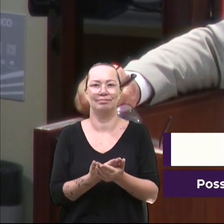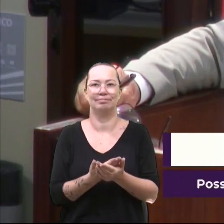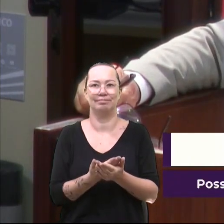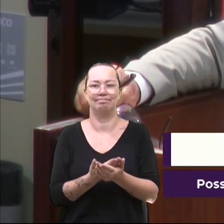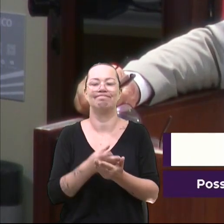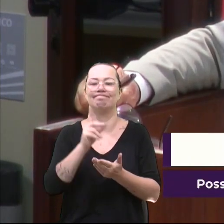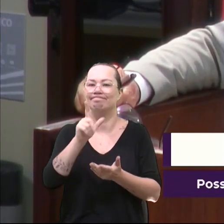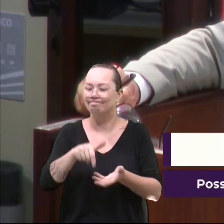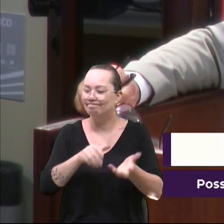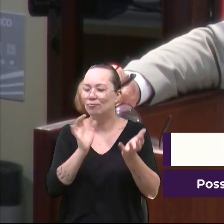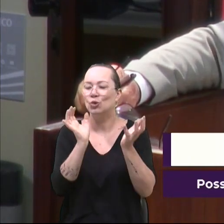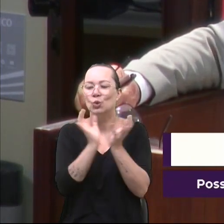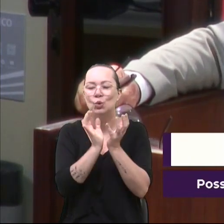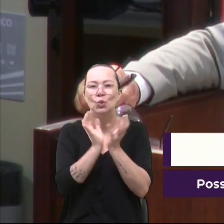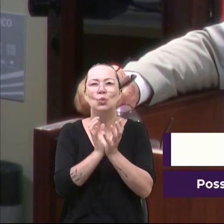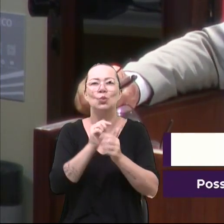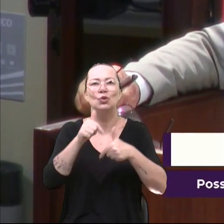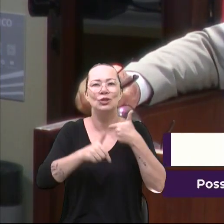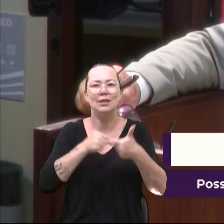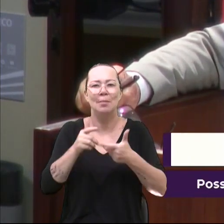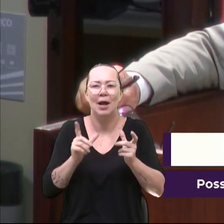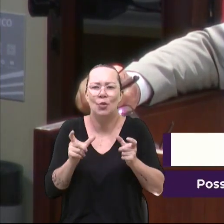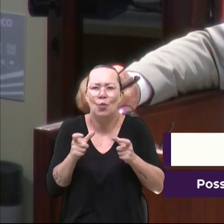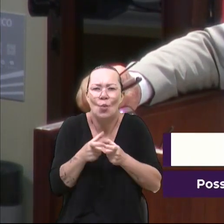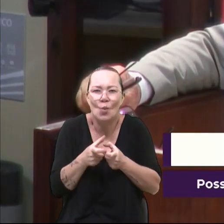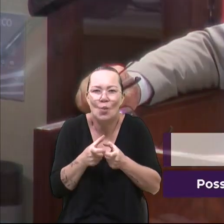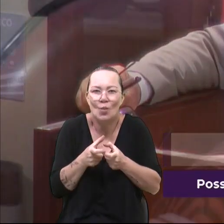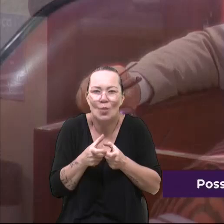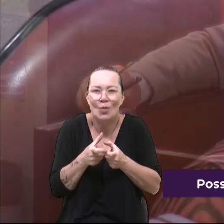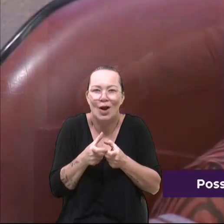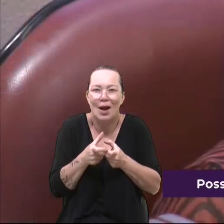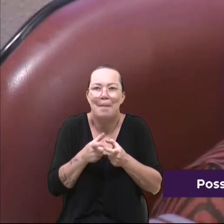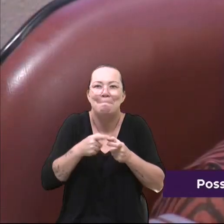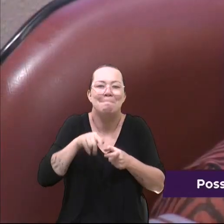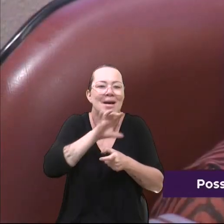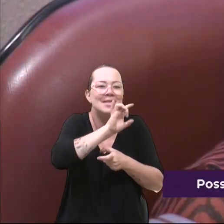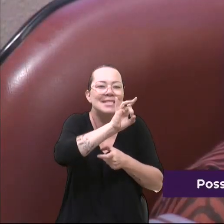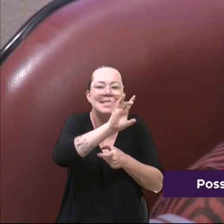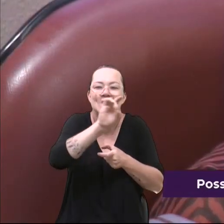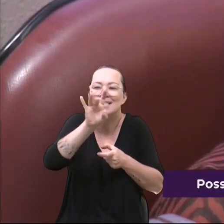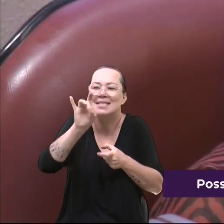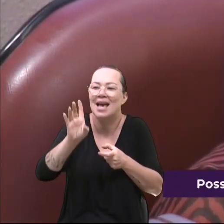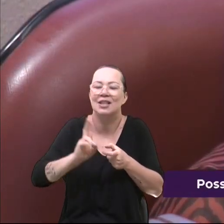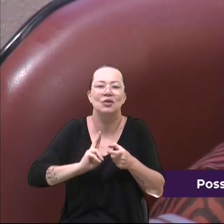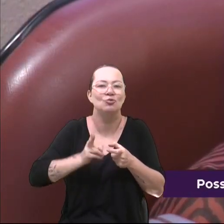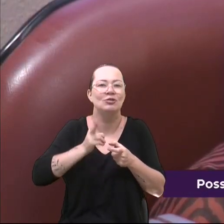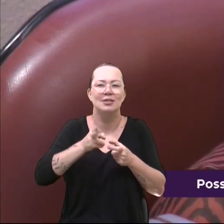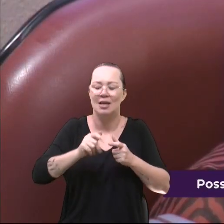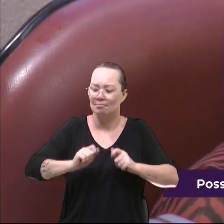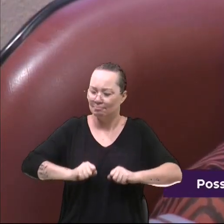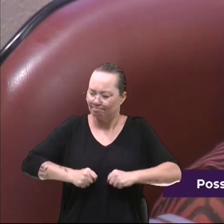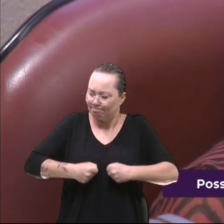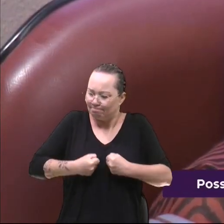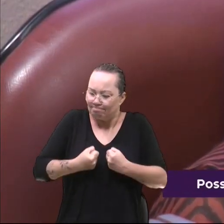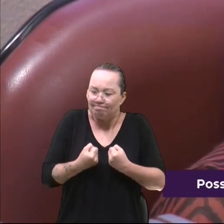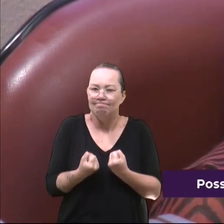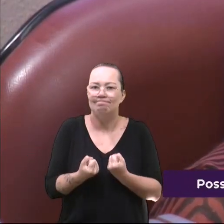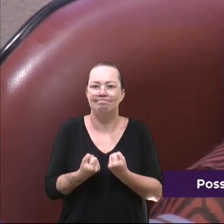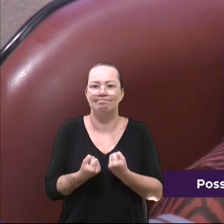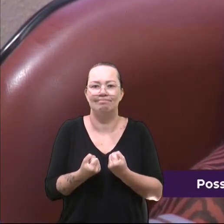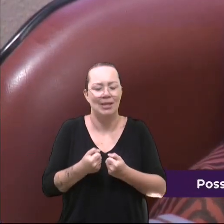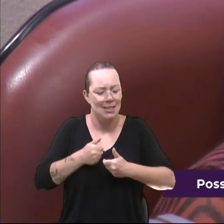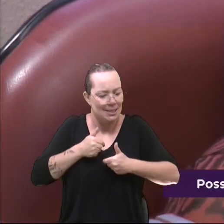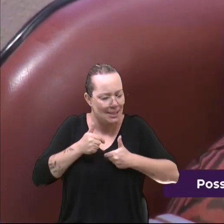É uma equipe enxuta, mas que cada um se dedica e se